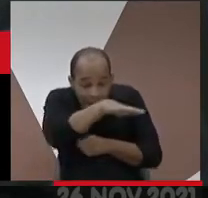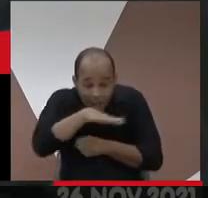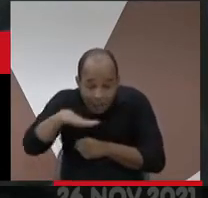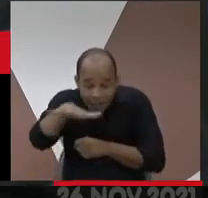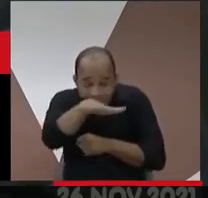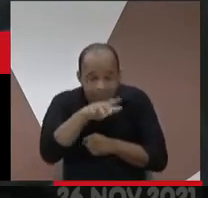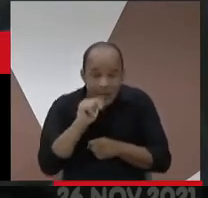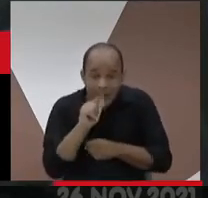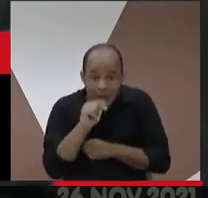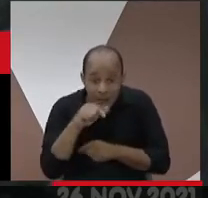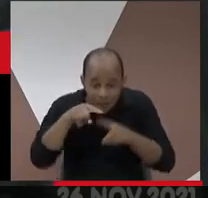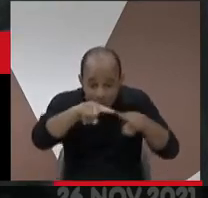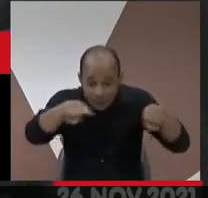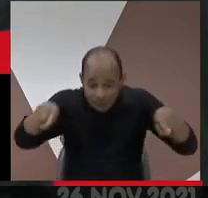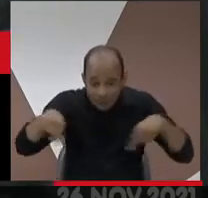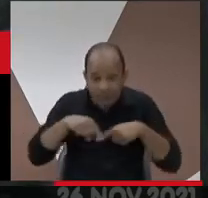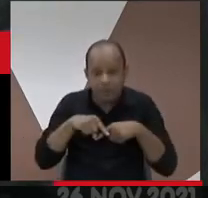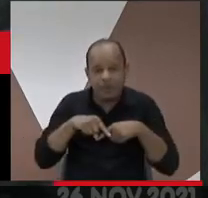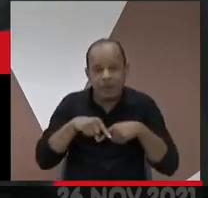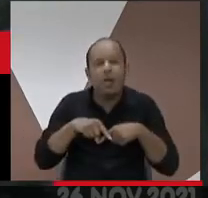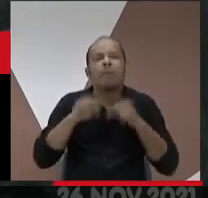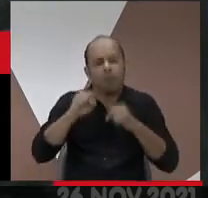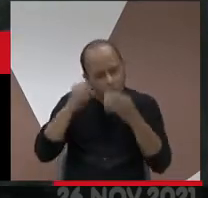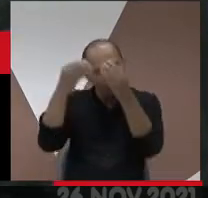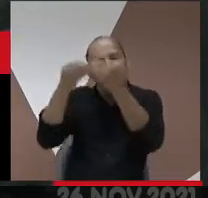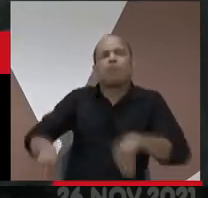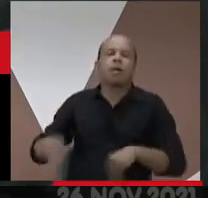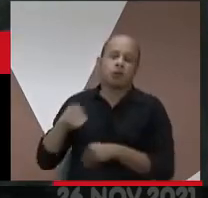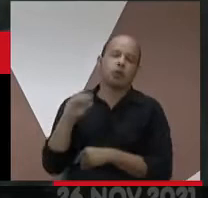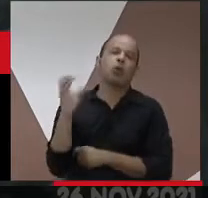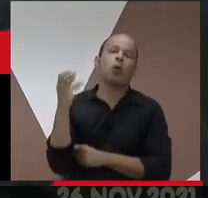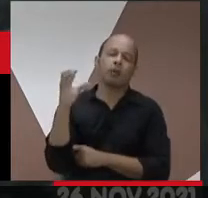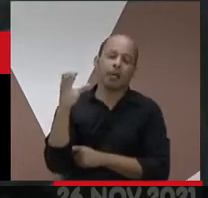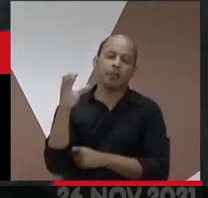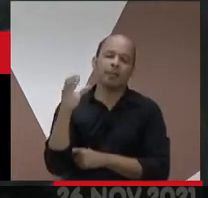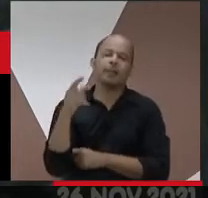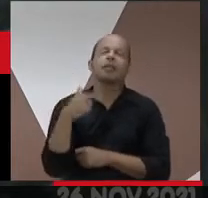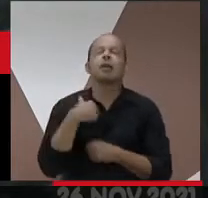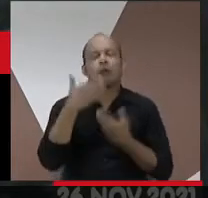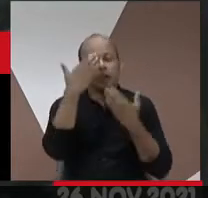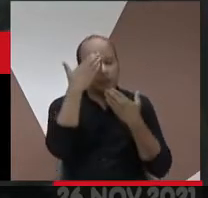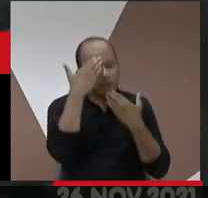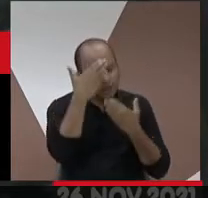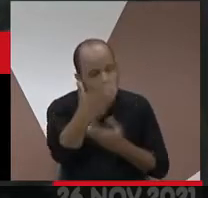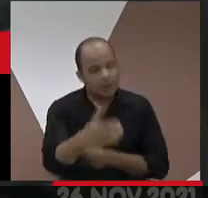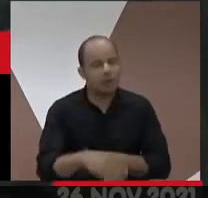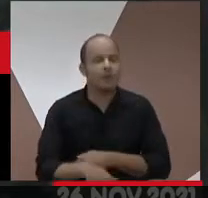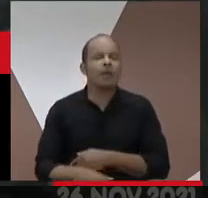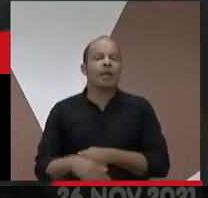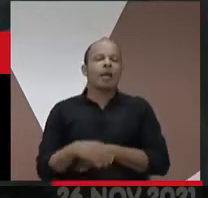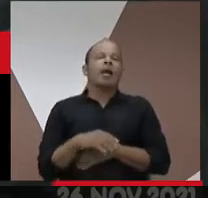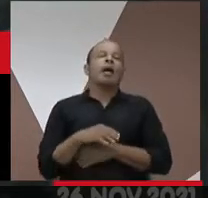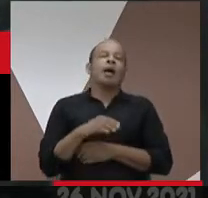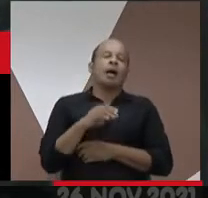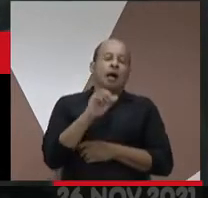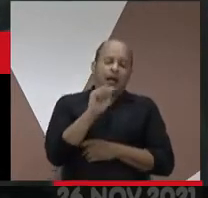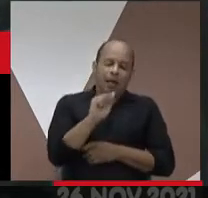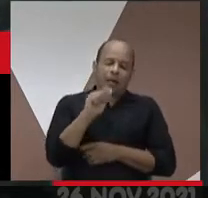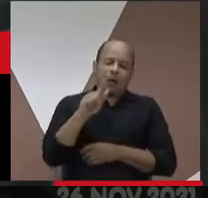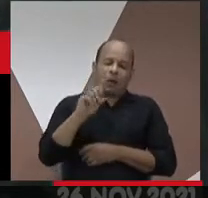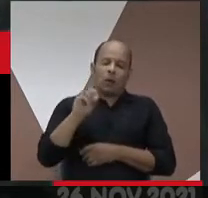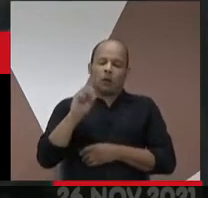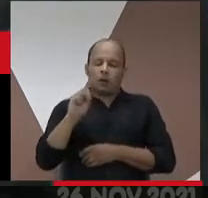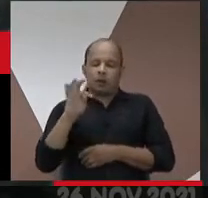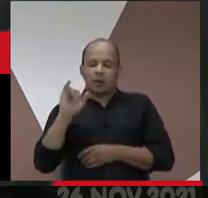por essa razão que eu venho aqui agradecendo o convite do deputado Agostinho Patrus, que nos convidou para vir